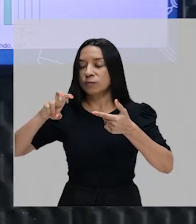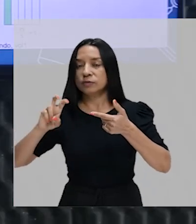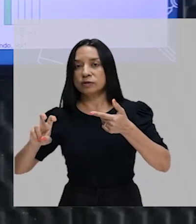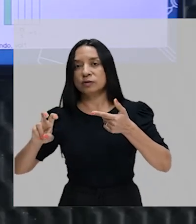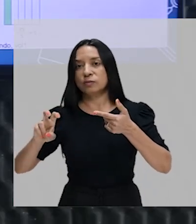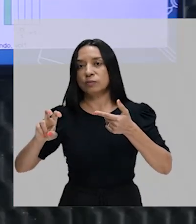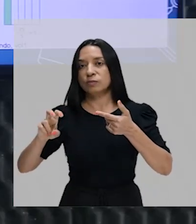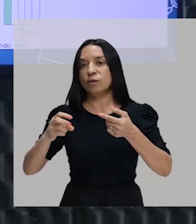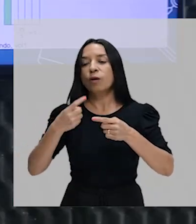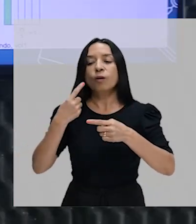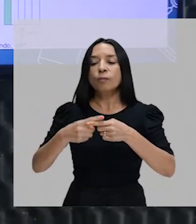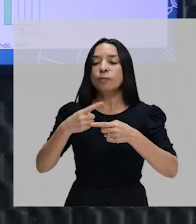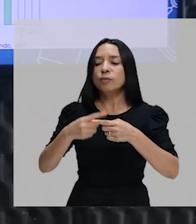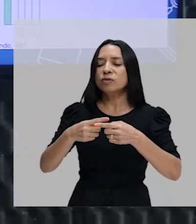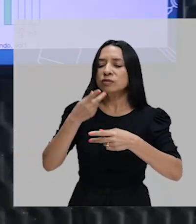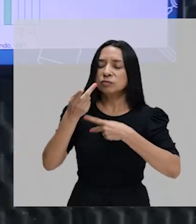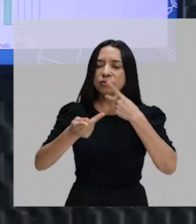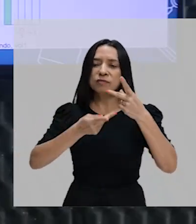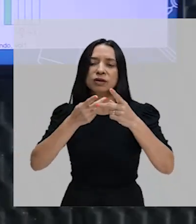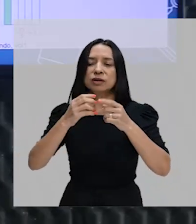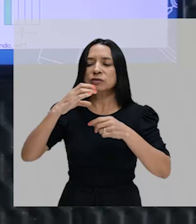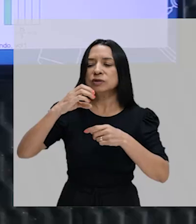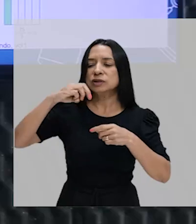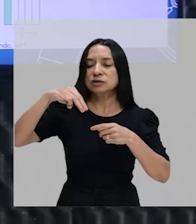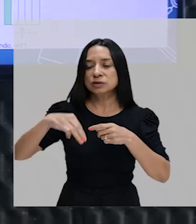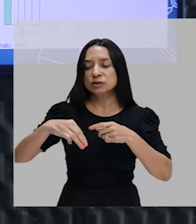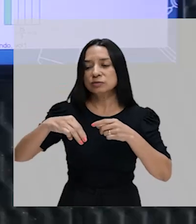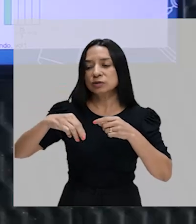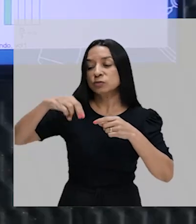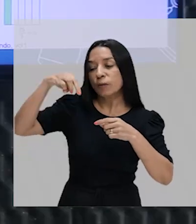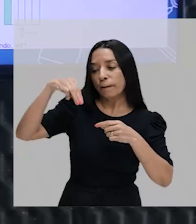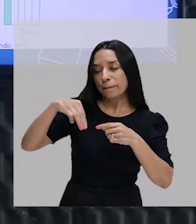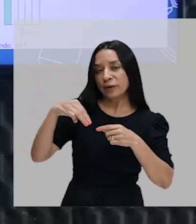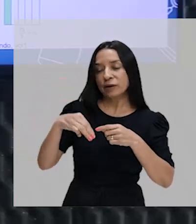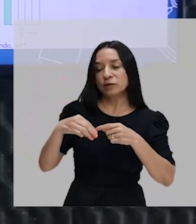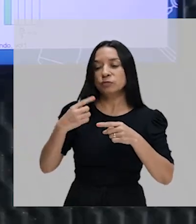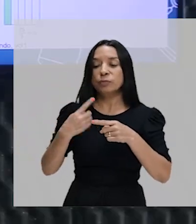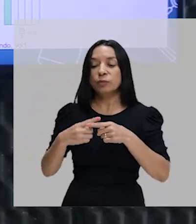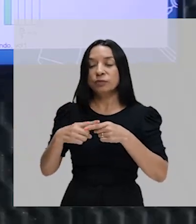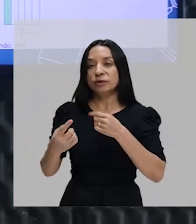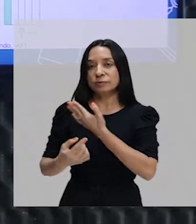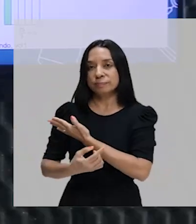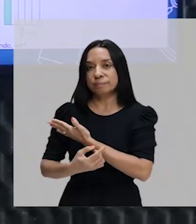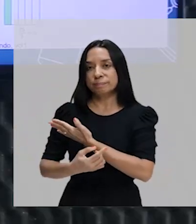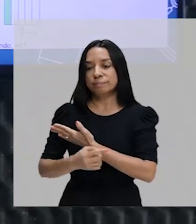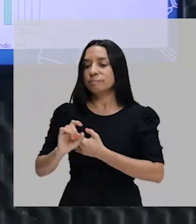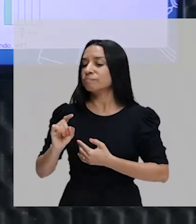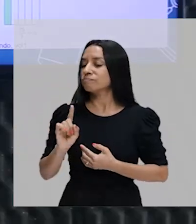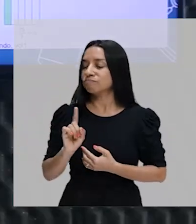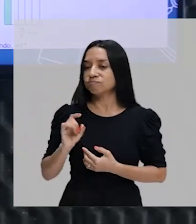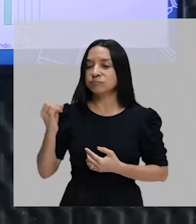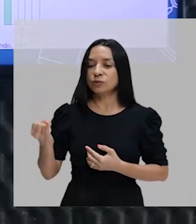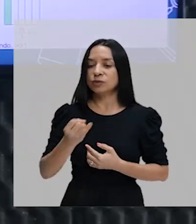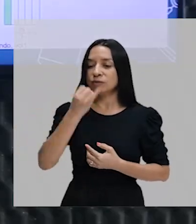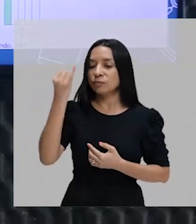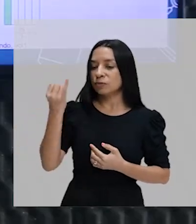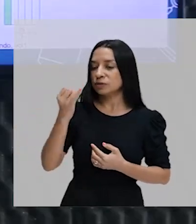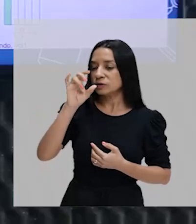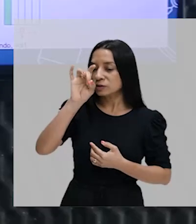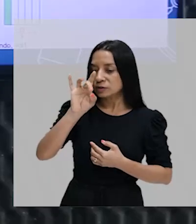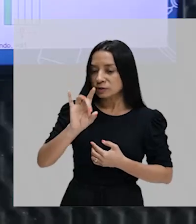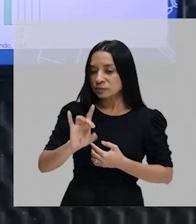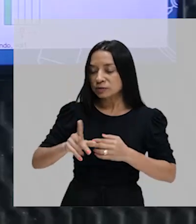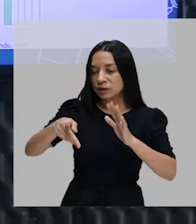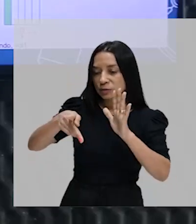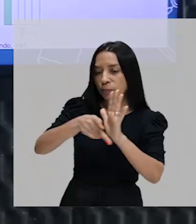falando, né, a centímetros, metros? Porque aqui não é importante essa especificidade da unidade de medida,